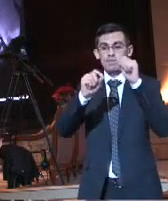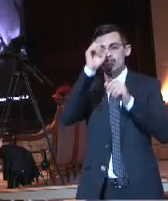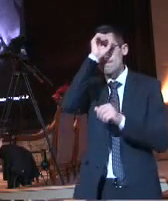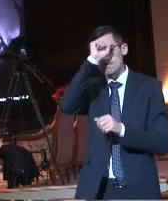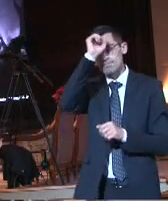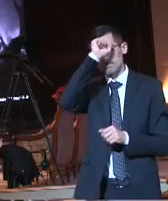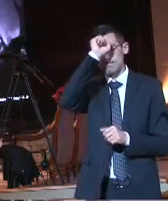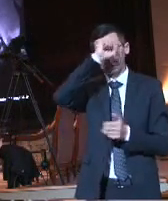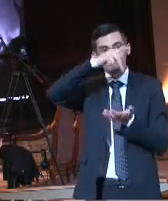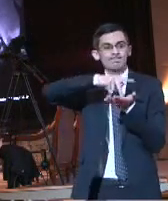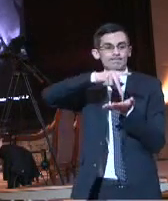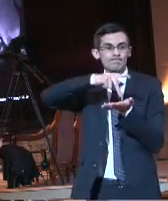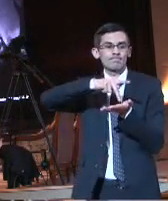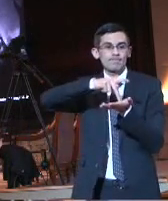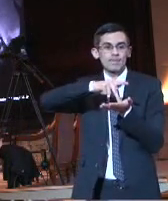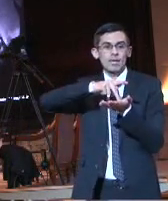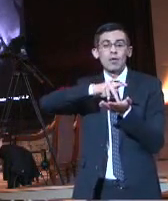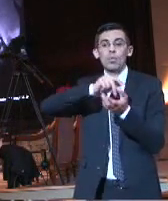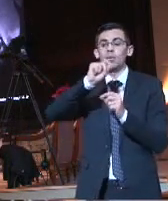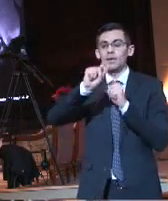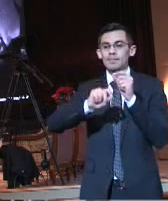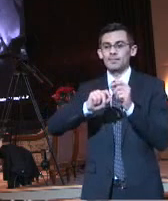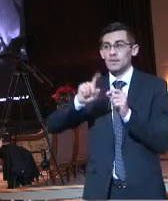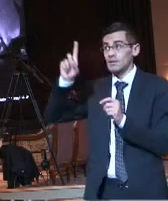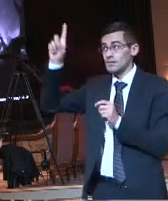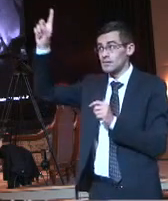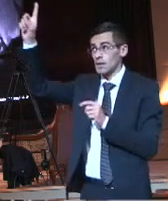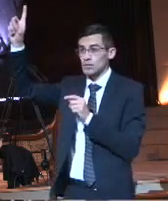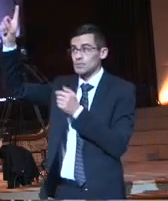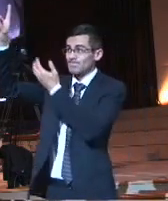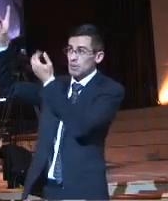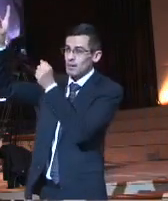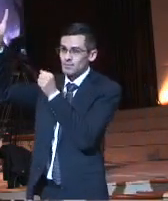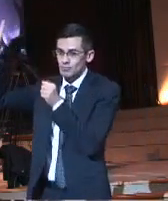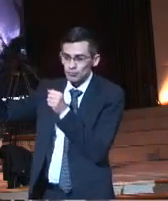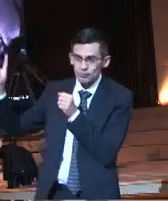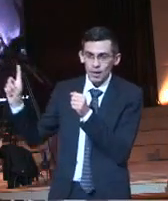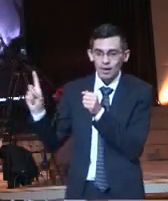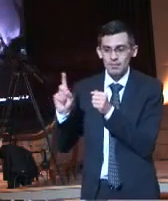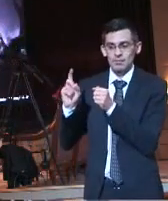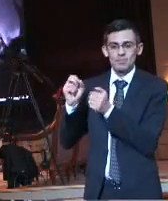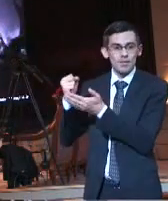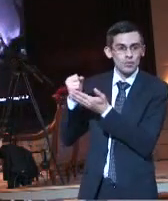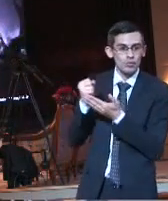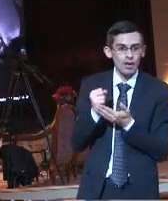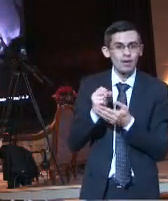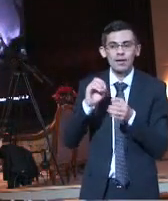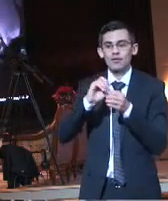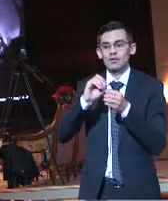aprender é deixar Deus tomar parte nas minhas decisões.